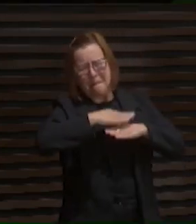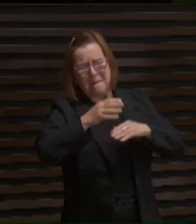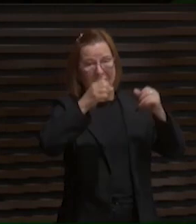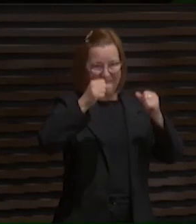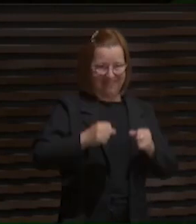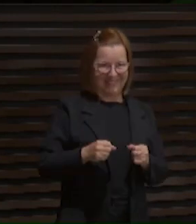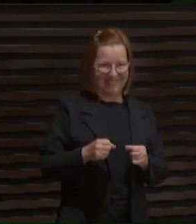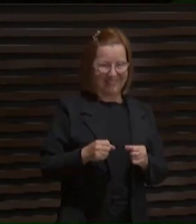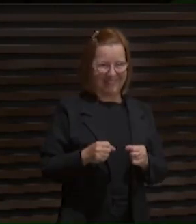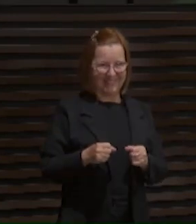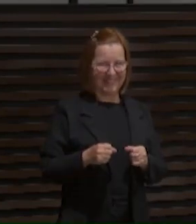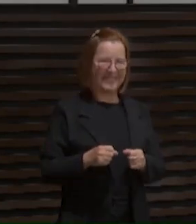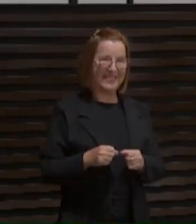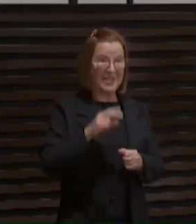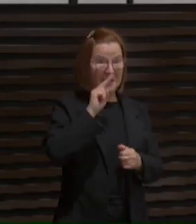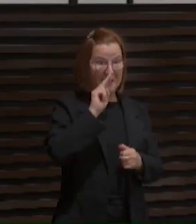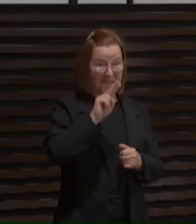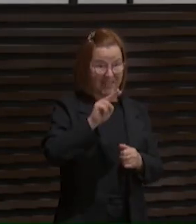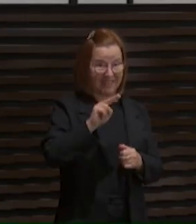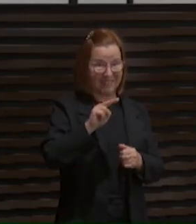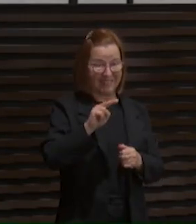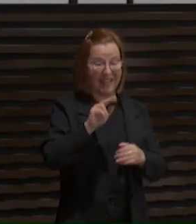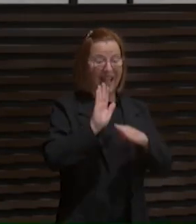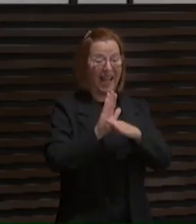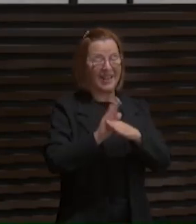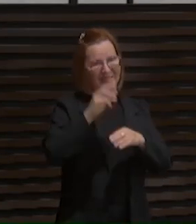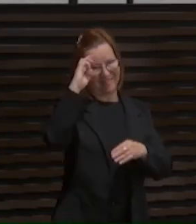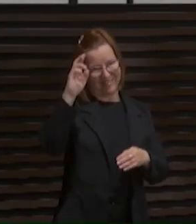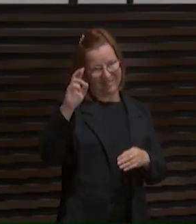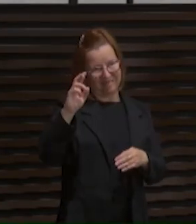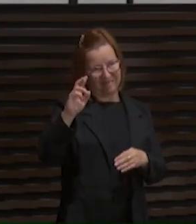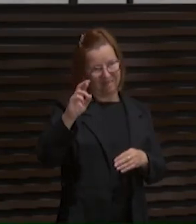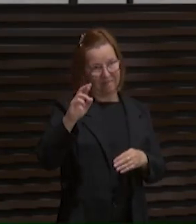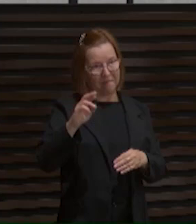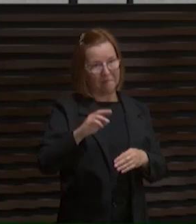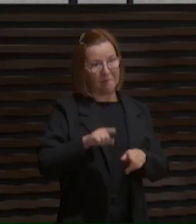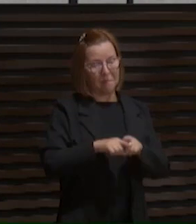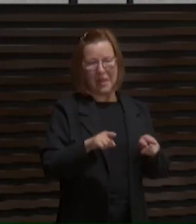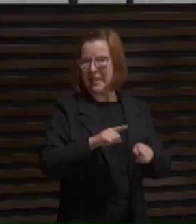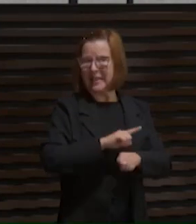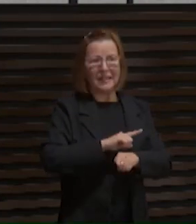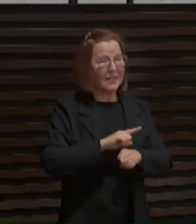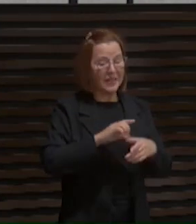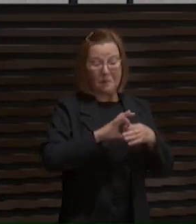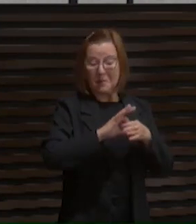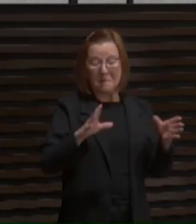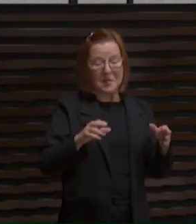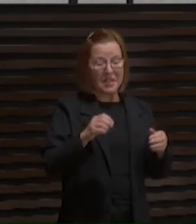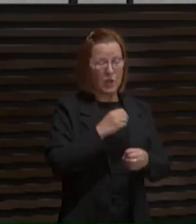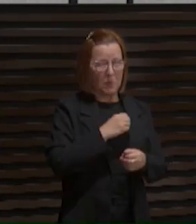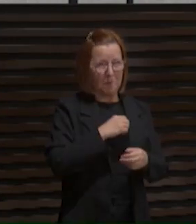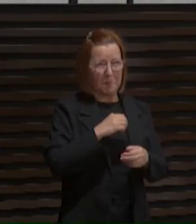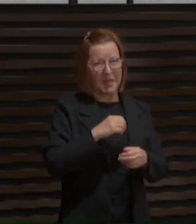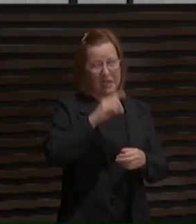nossa disposição. Portanto, meus irmãos, não permitam que o pecado reine, não se coloque